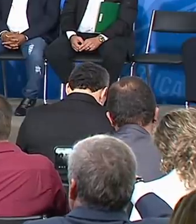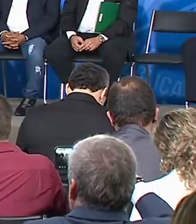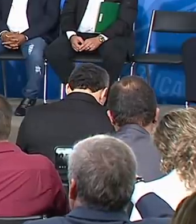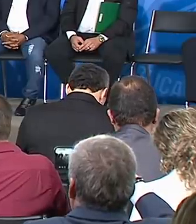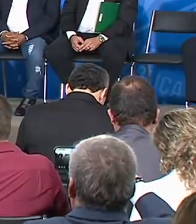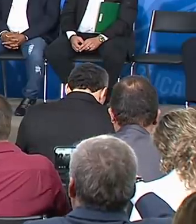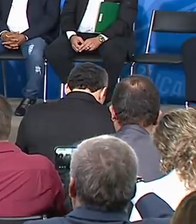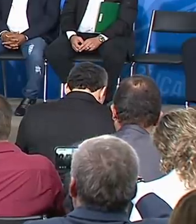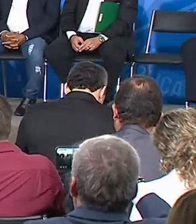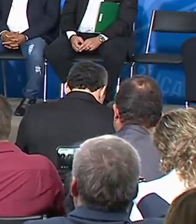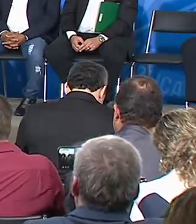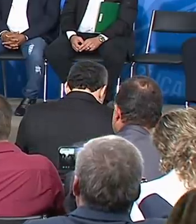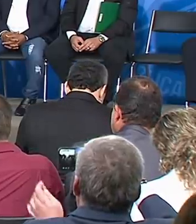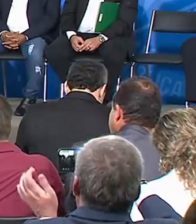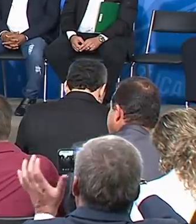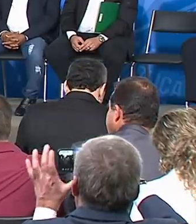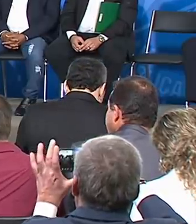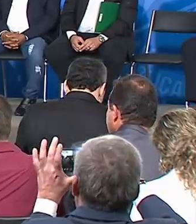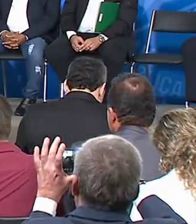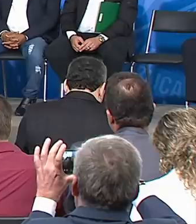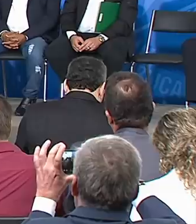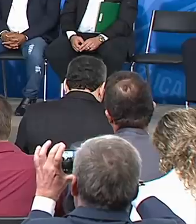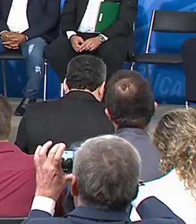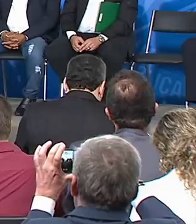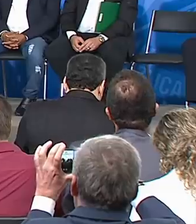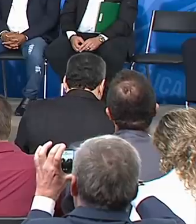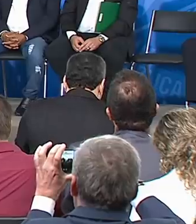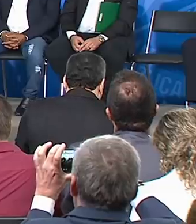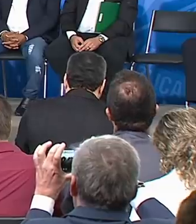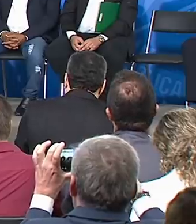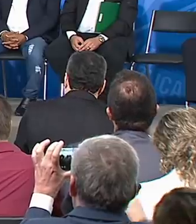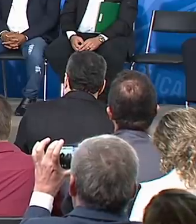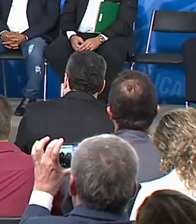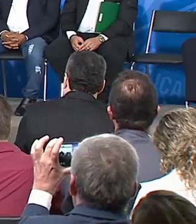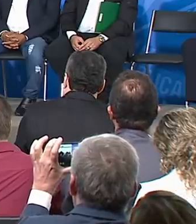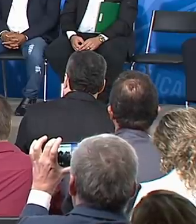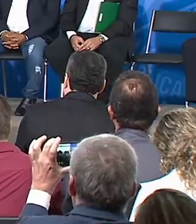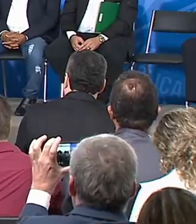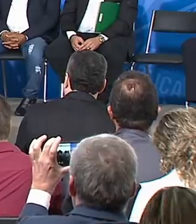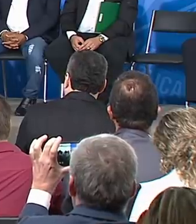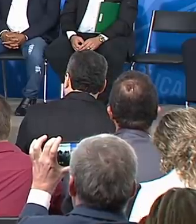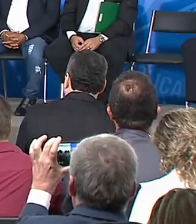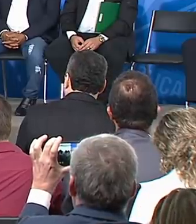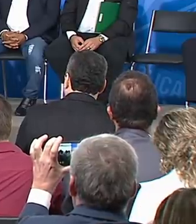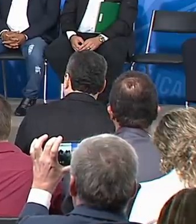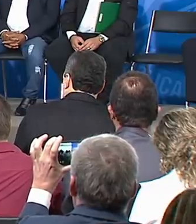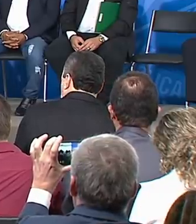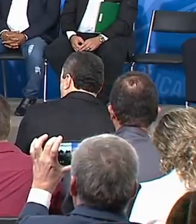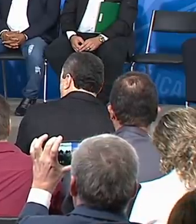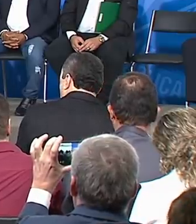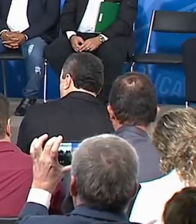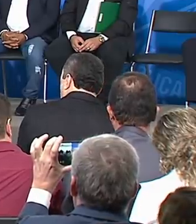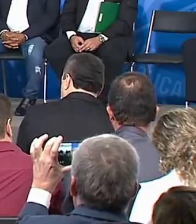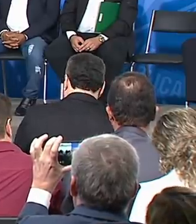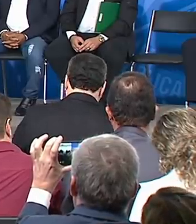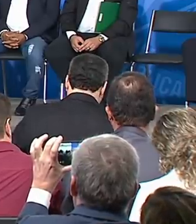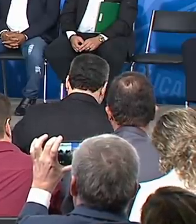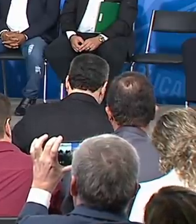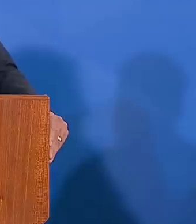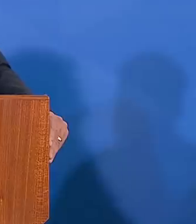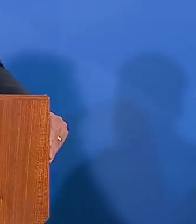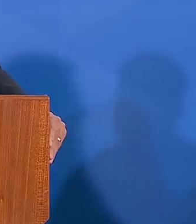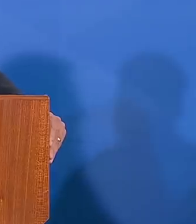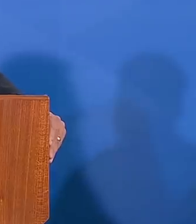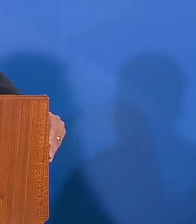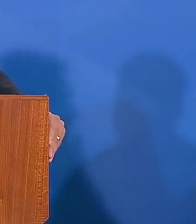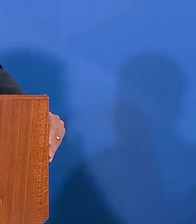esse decreto pronto o mais rápido possível. No que depender de projetos de lei, também podemos estudar e